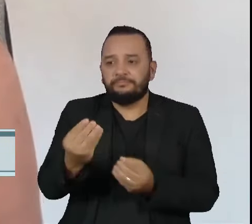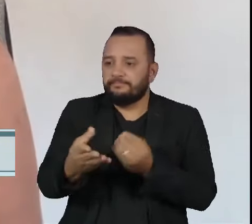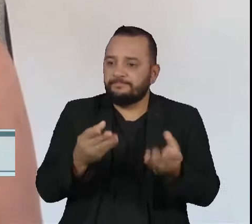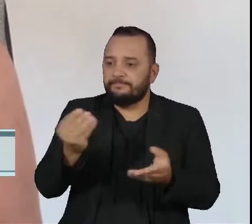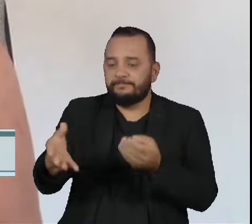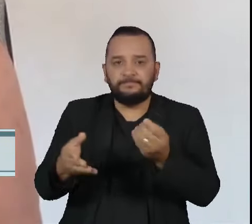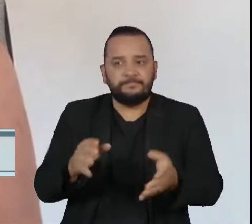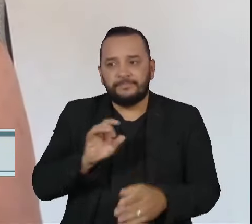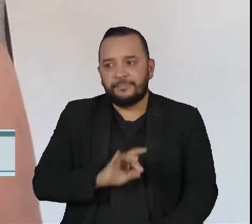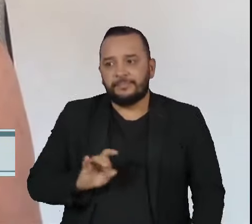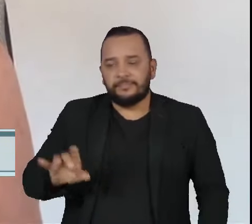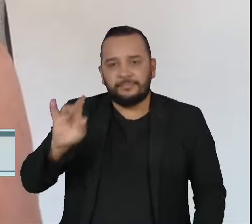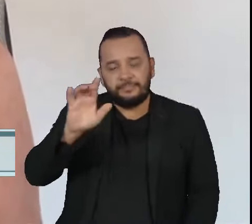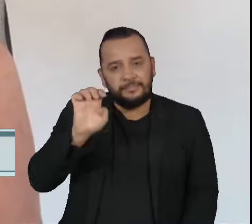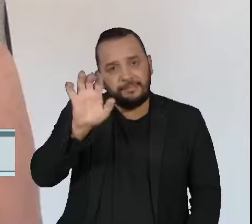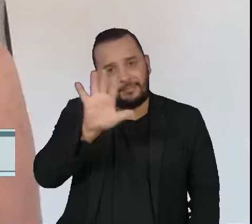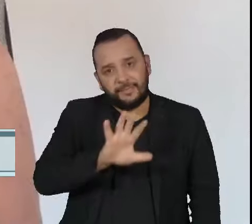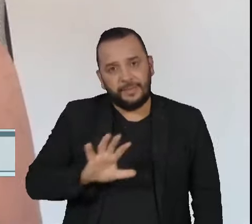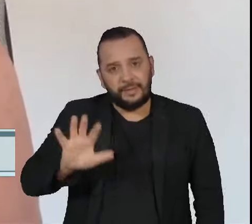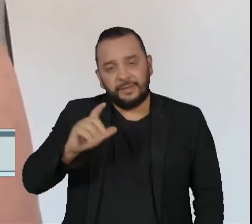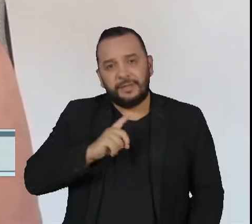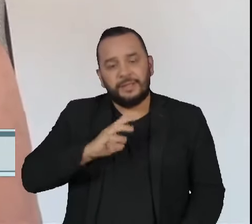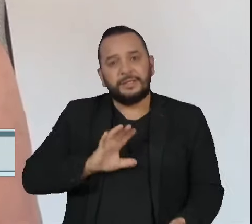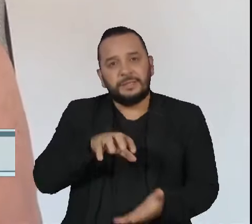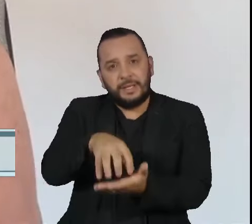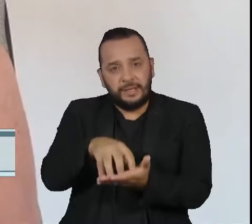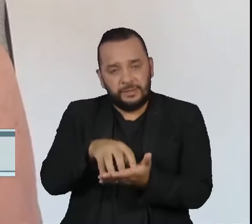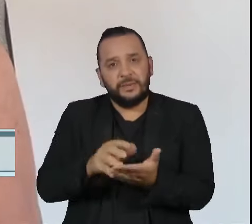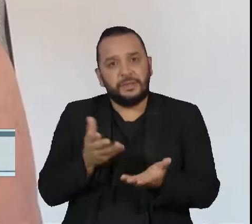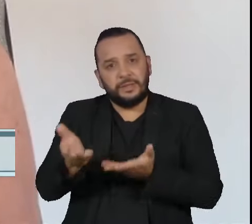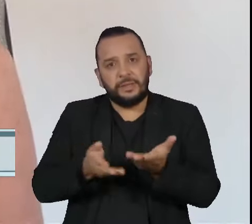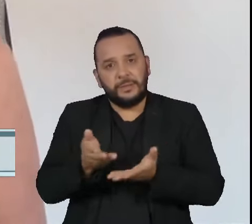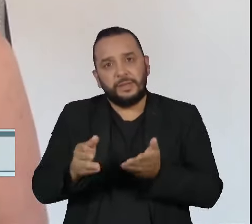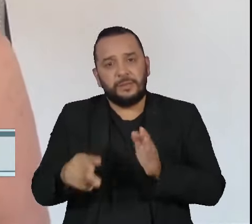uma estrutura de centro de tratamentos também muito organizada.